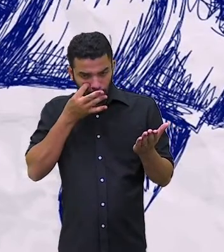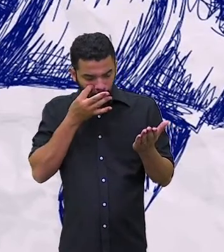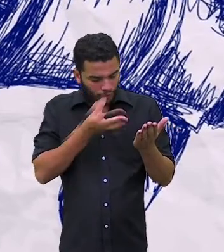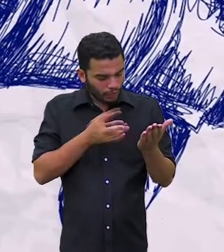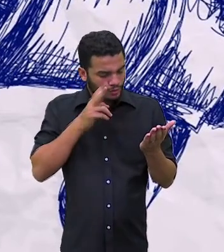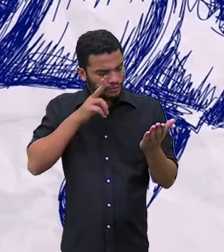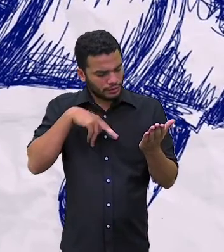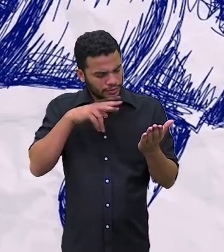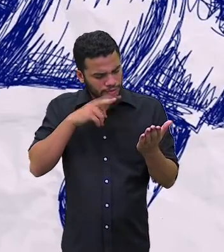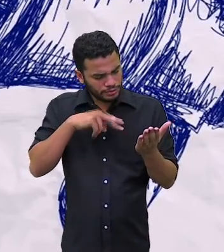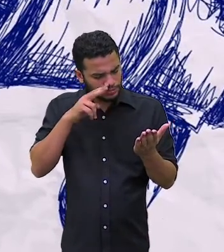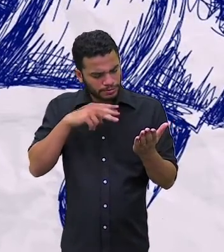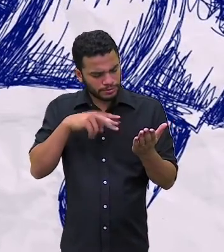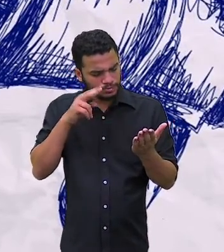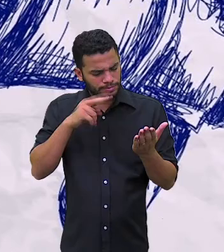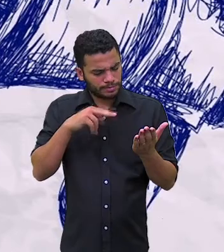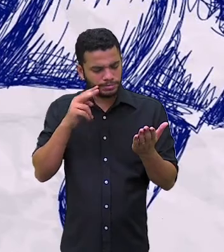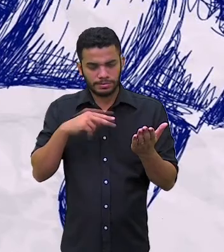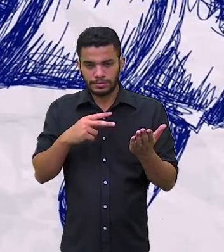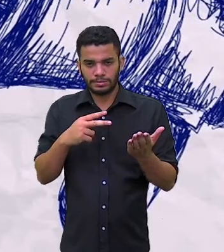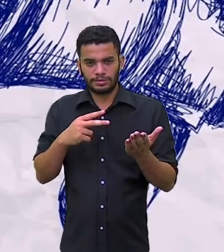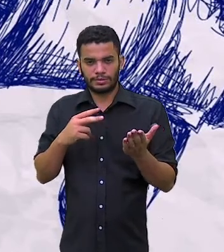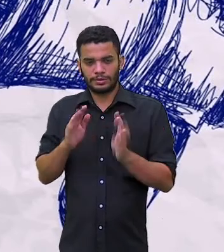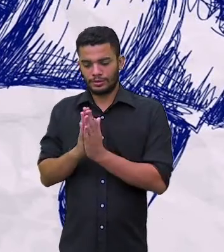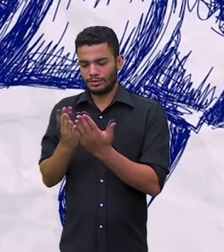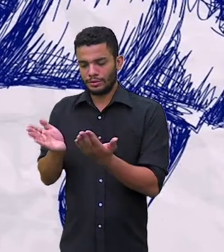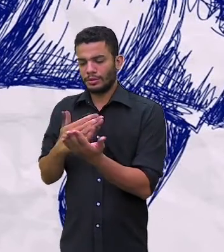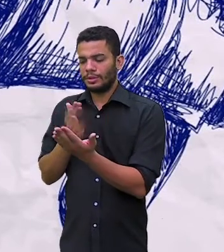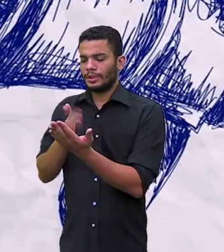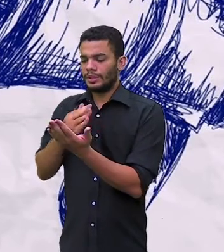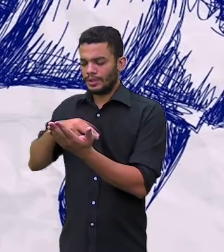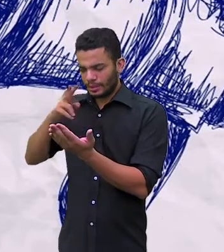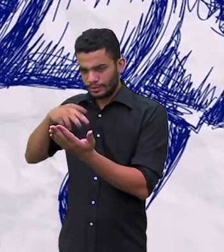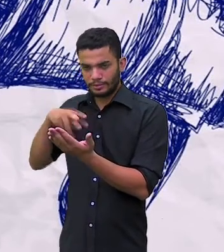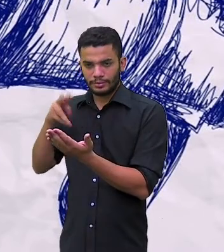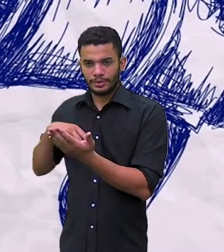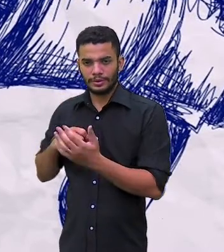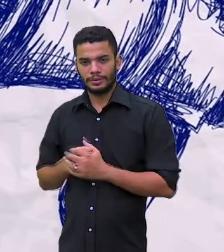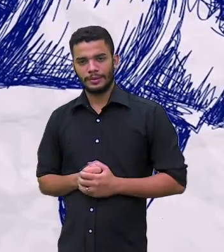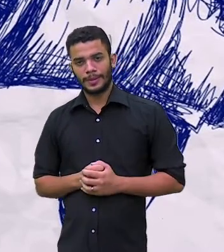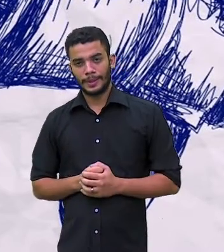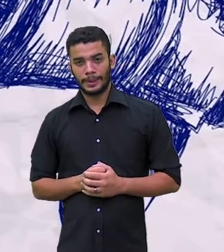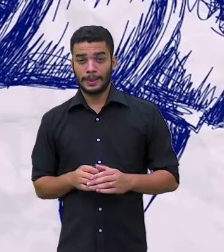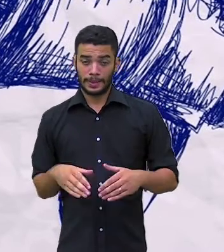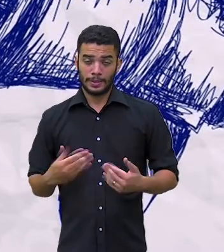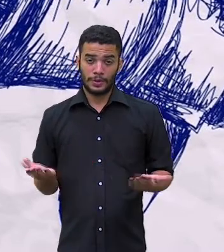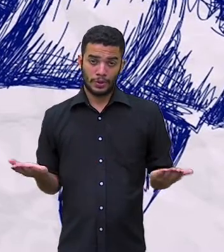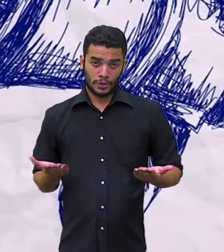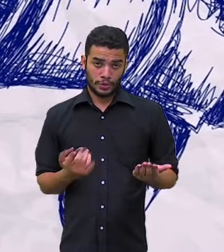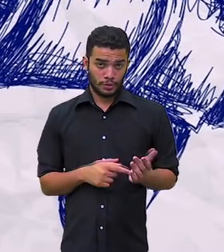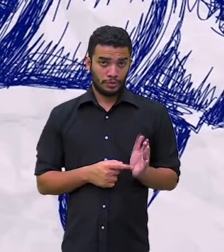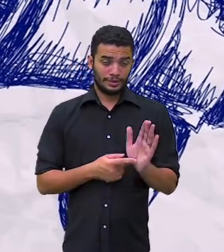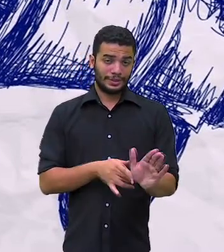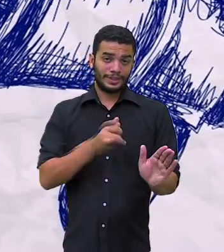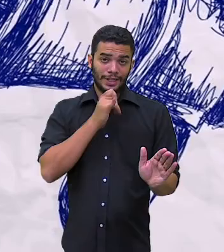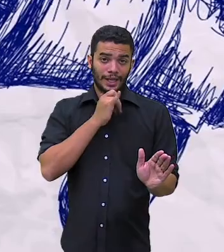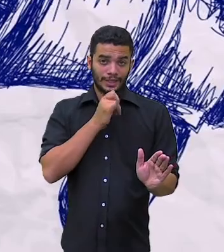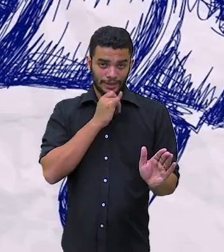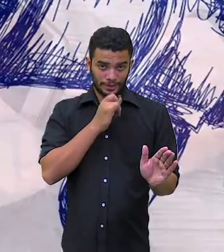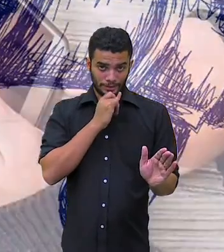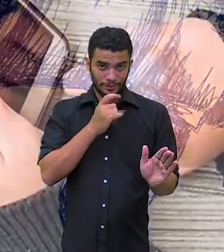aí bem focado mesmo. E agora, é claro, eu trouxe um exemplo de um artigo de